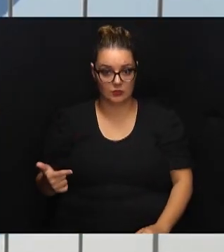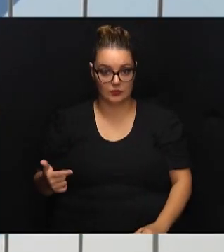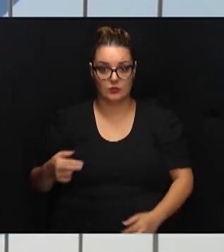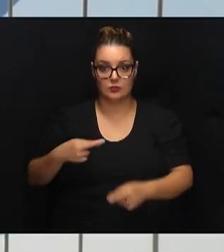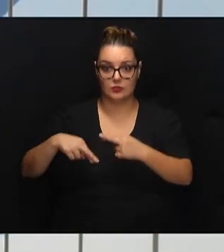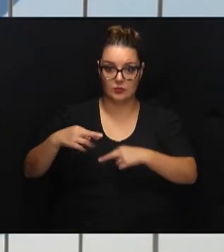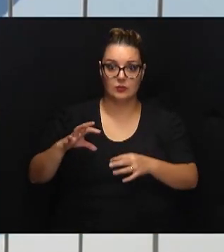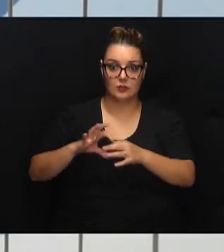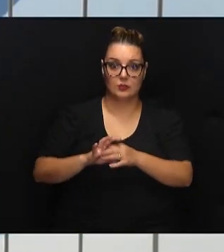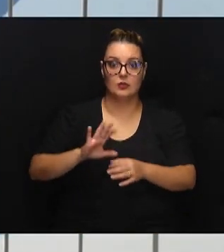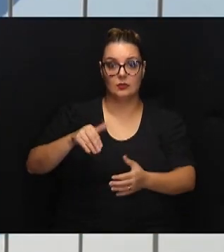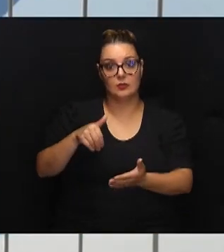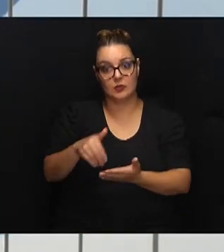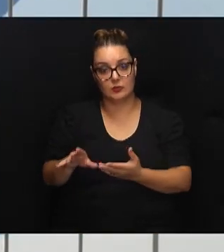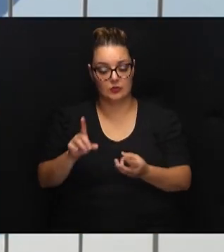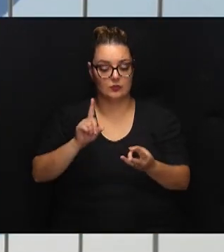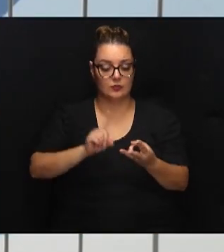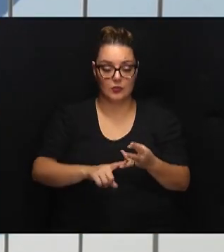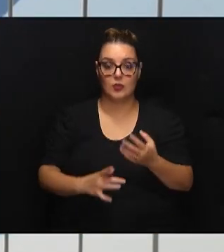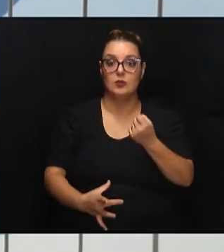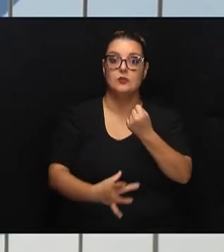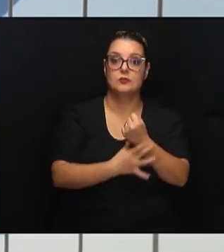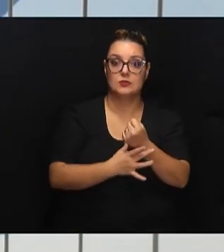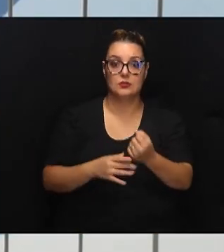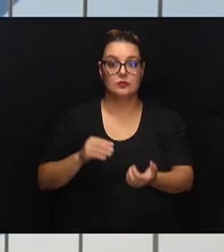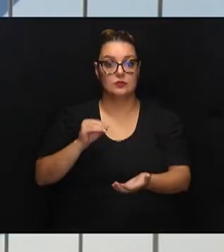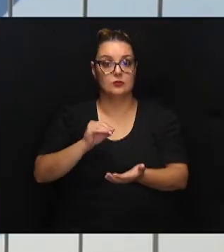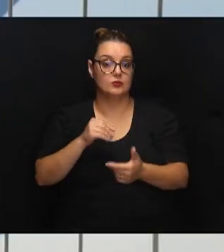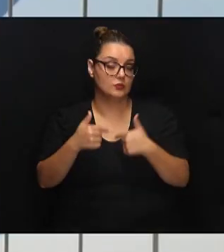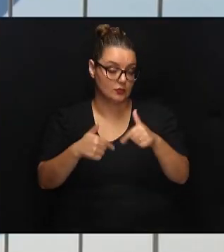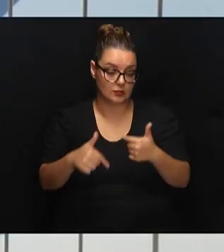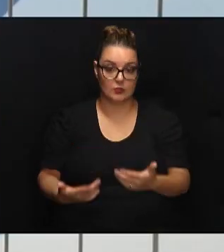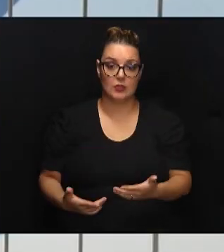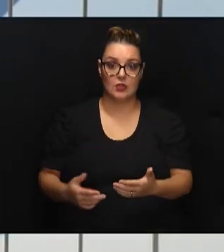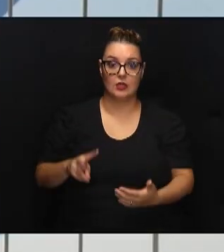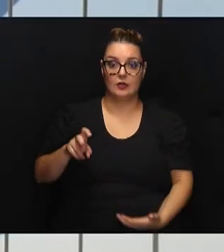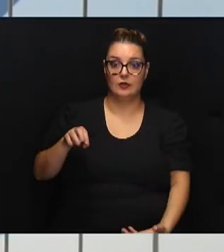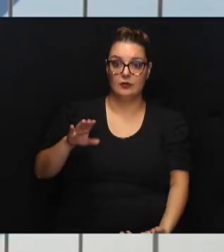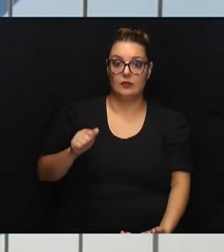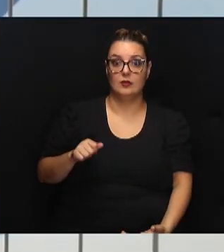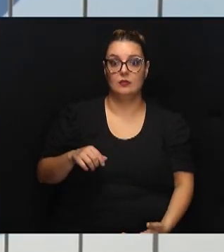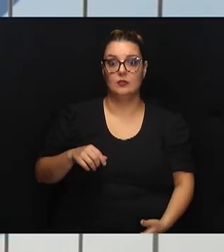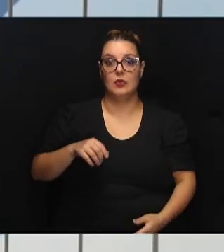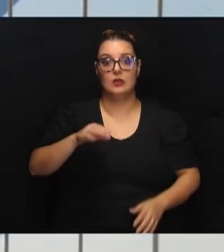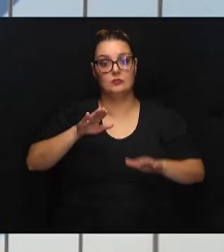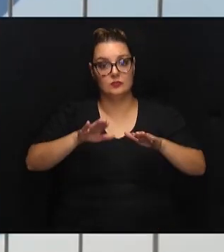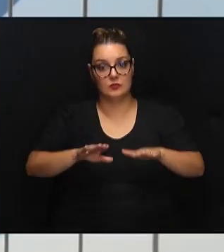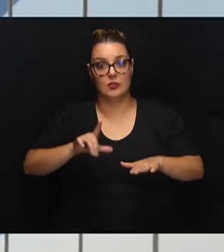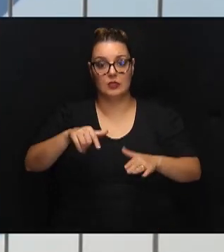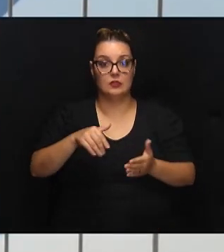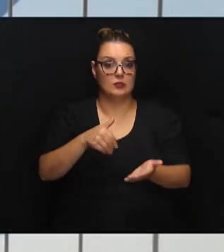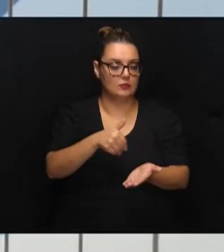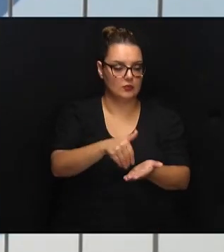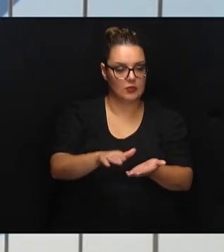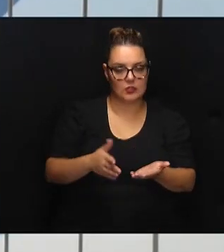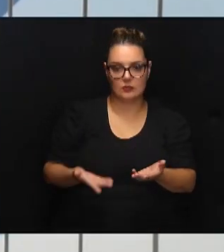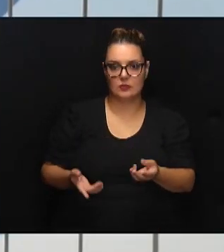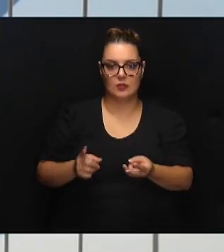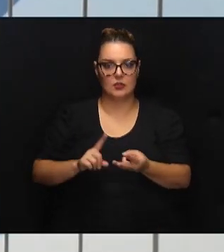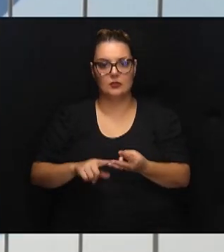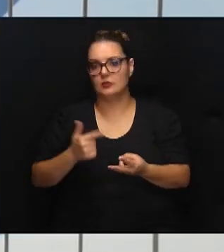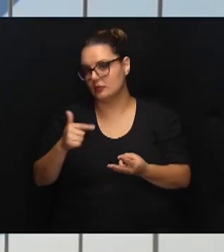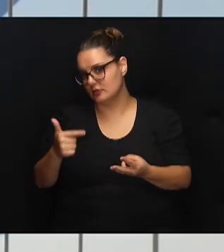e quando ele é demitido. O seguro-desemprego, que são verbas que mantêm ele ali por um tempo depois da sua demissão. Então, ele não